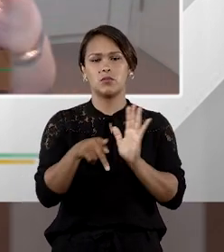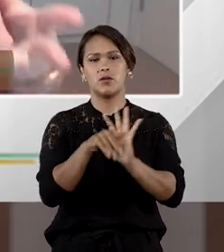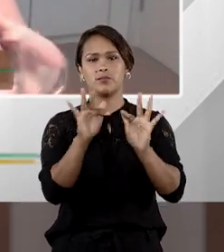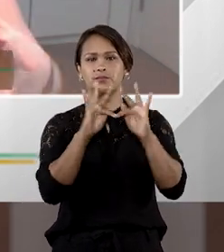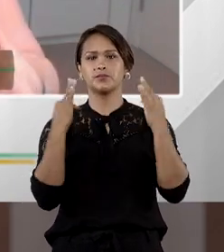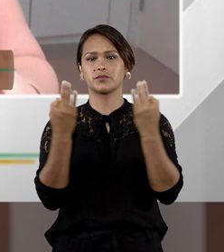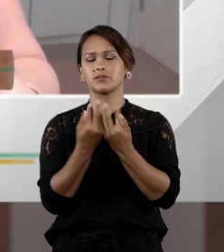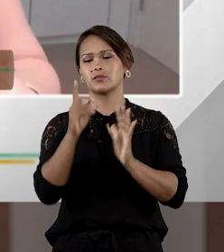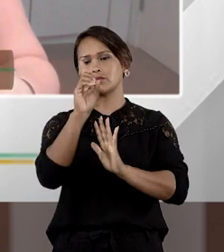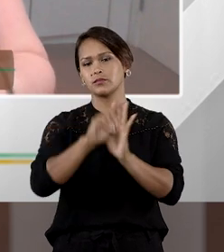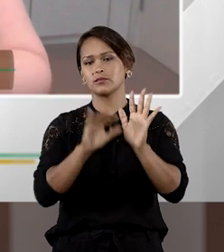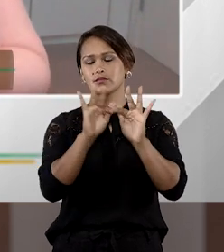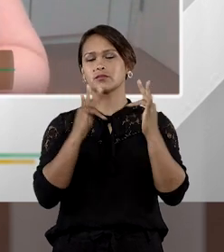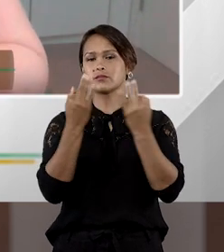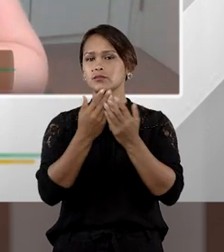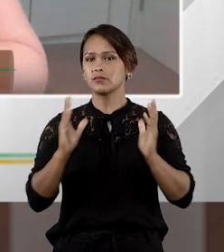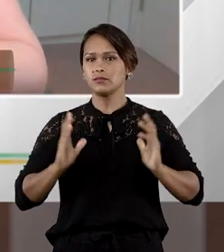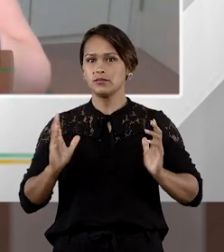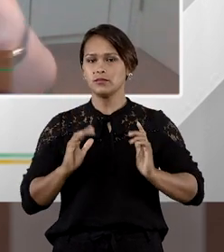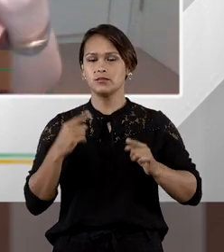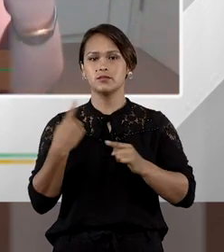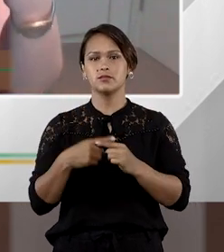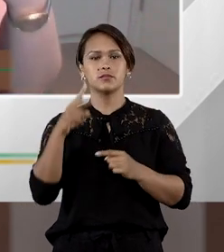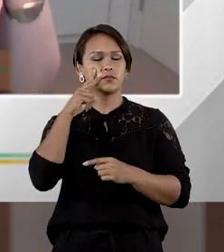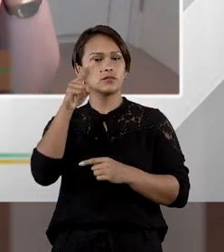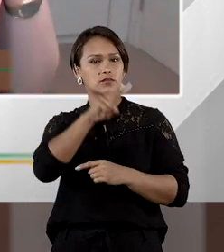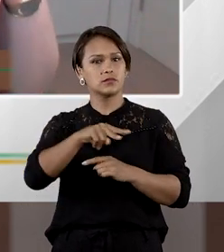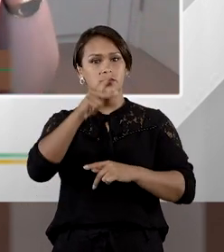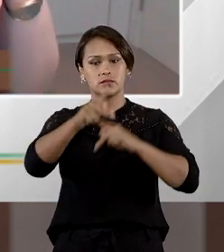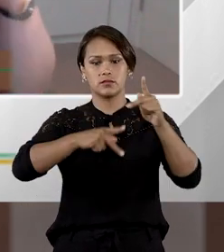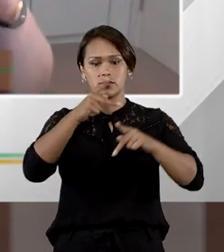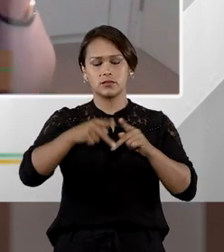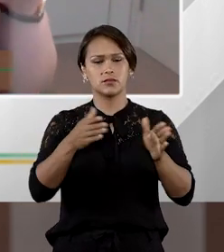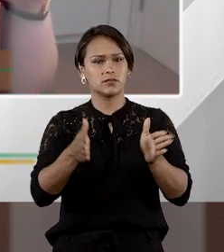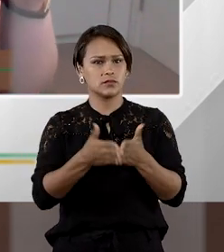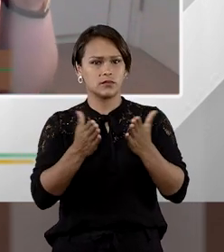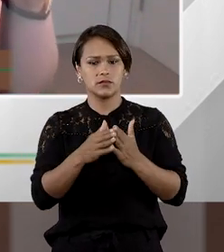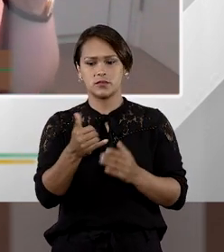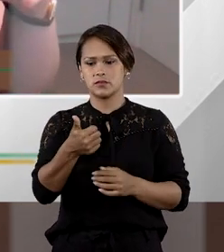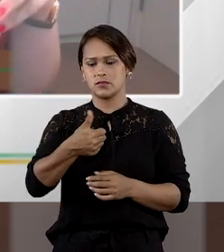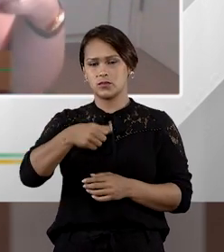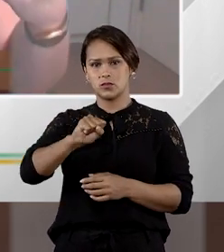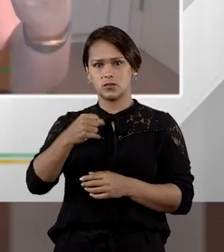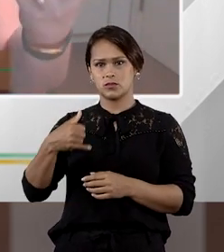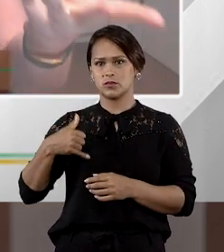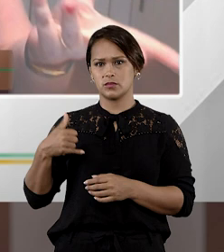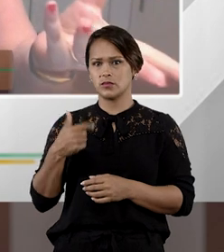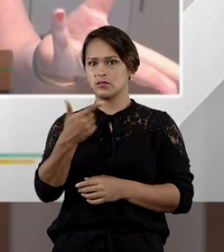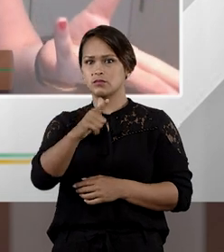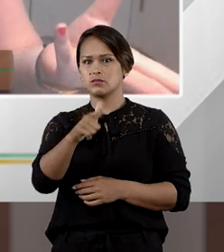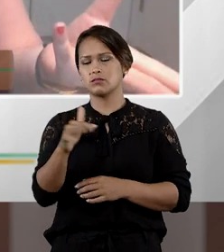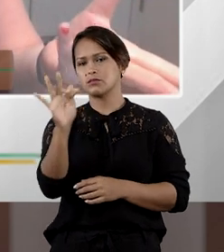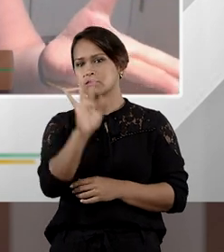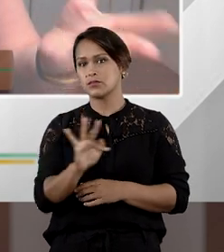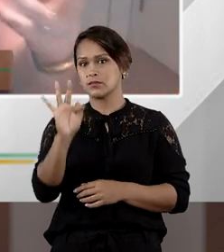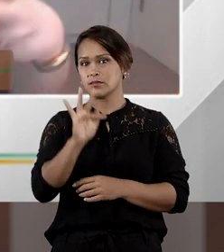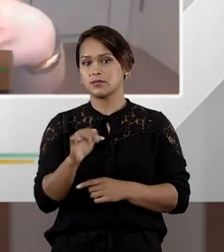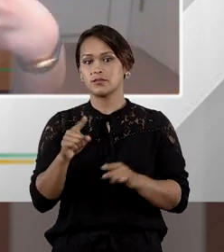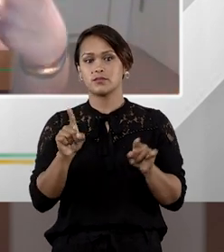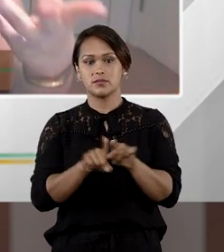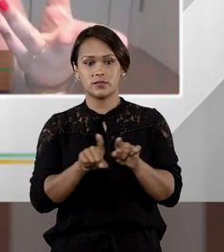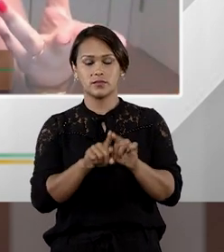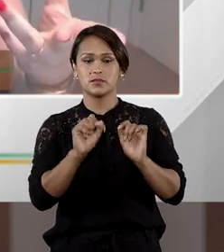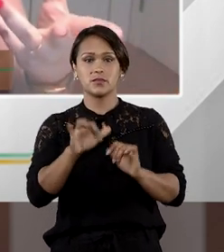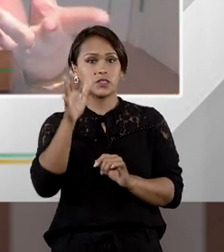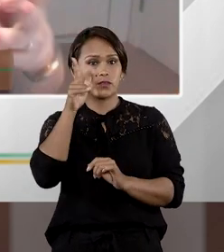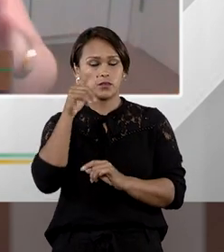de família, um direito de família elitizado, porque olhando para a população mais carente, com 18 anos, geralmente você não tem dinheiro para fazer faculdade, né? E